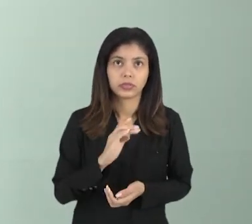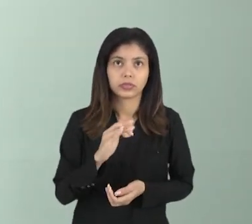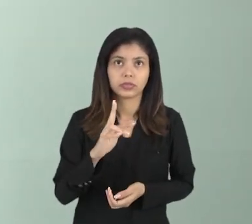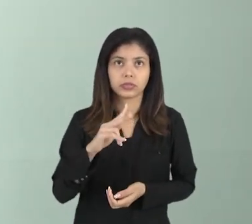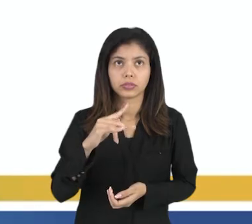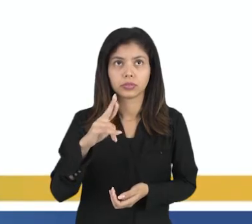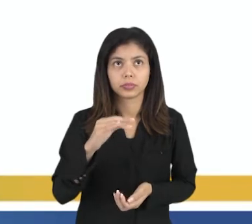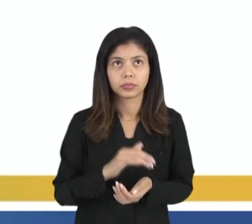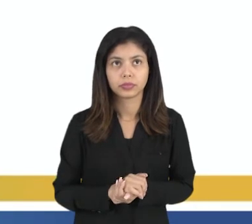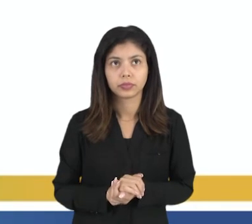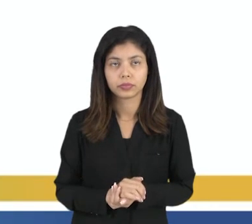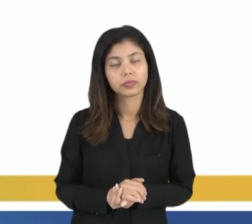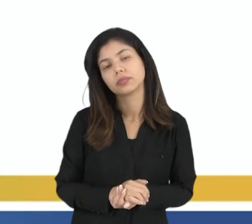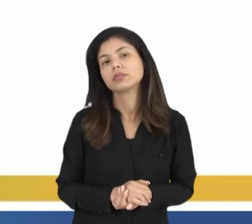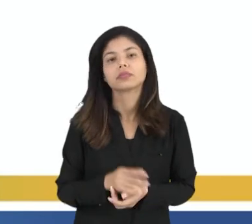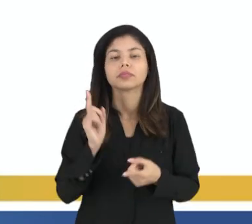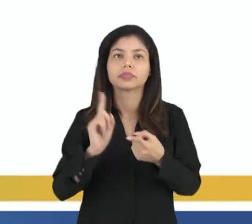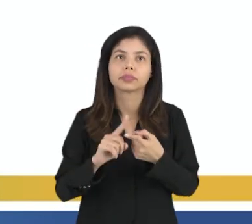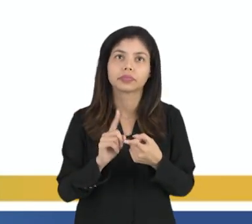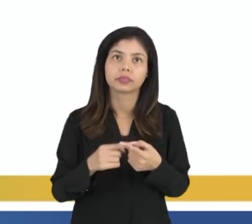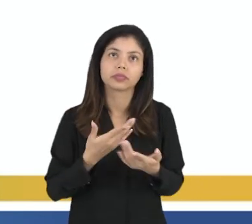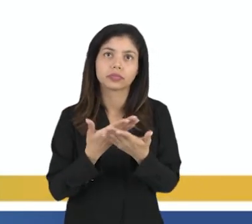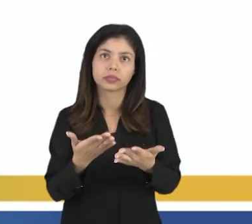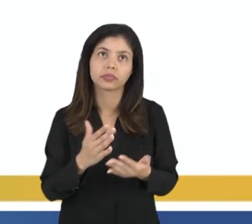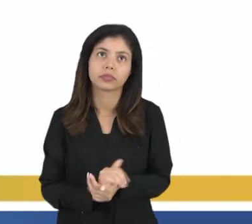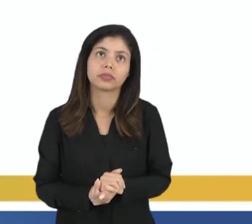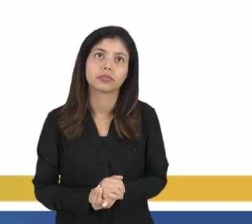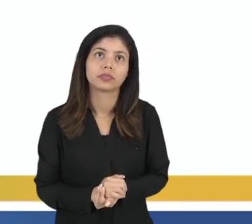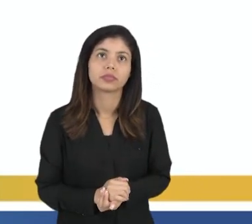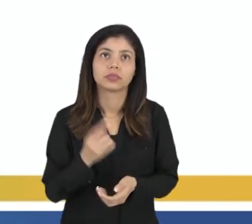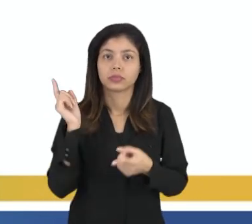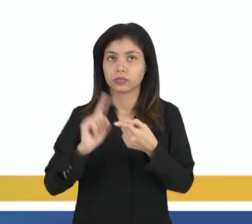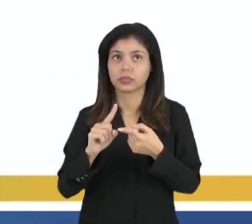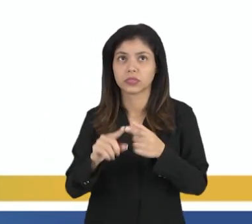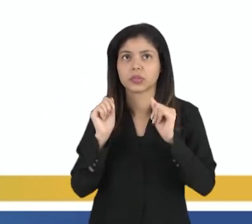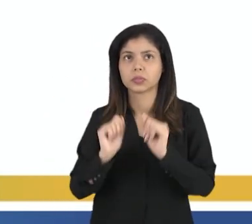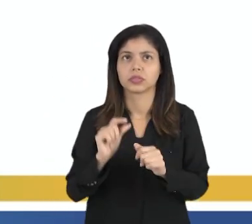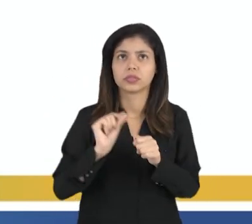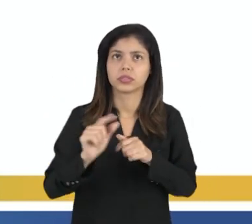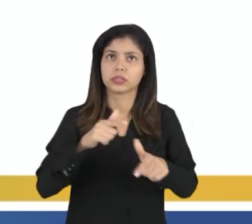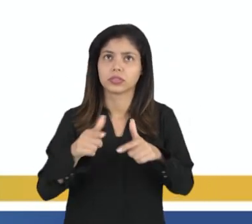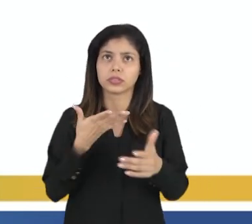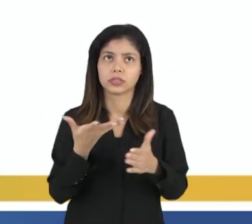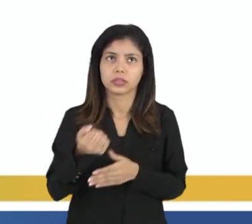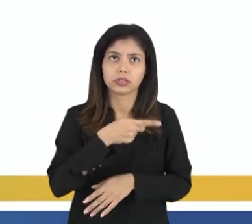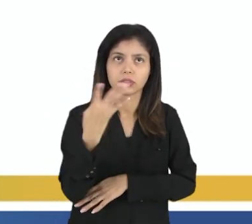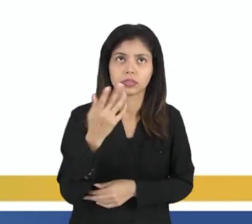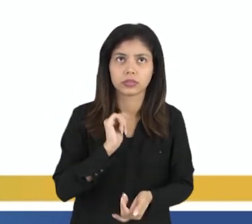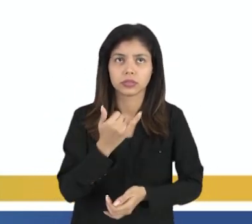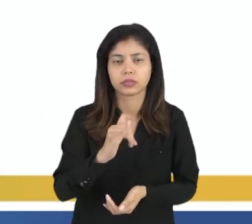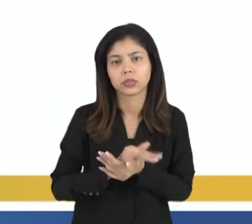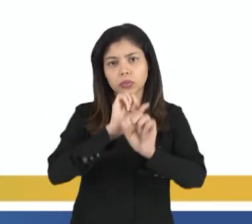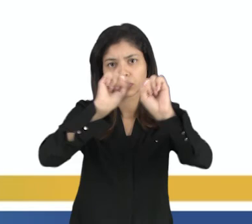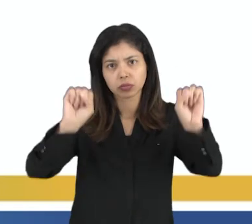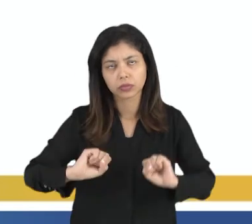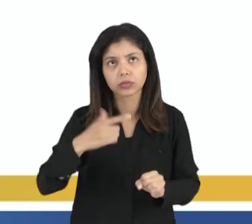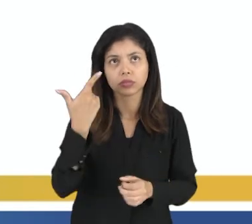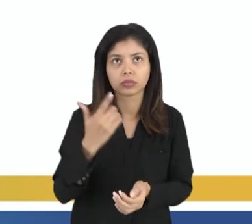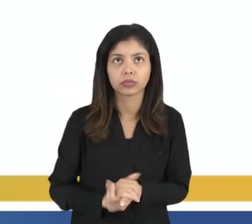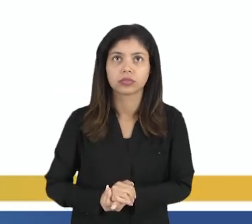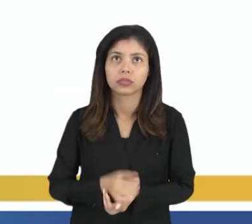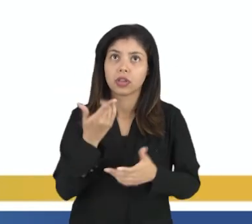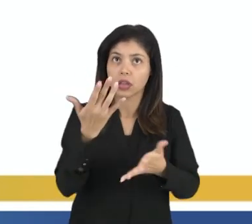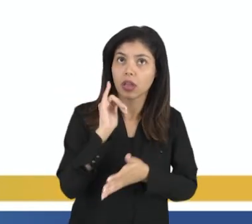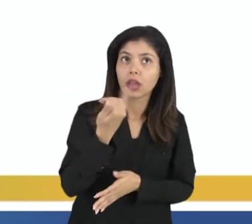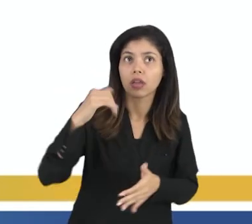bem? Uma questãozinha aqui, tá? Um motor só poderá realizar trabalho se receber uma quantidade de energia de outro sistema. Nesse caso, a